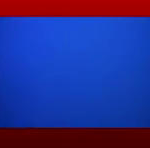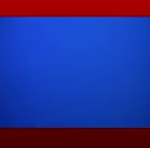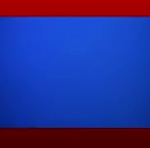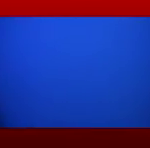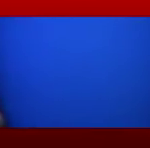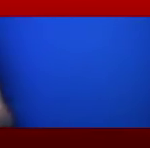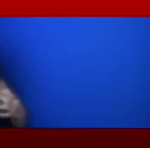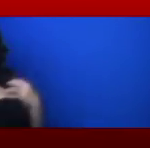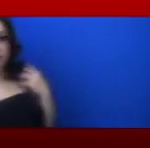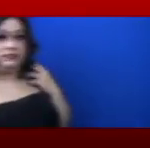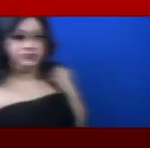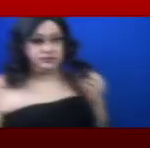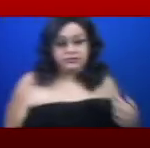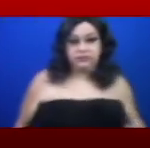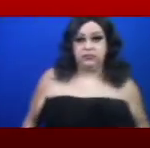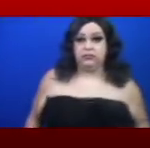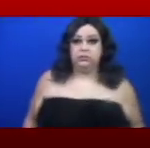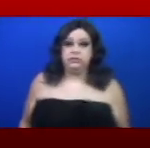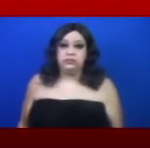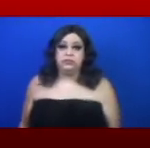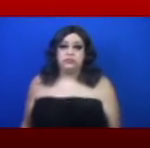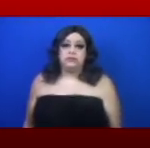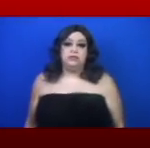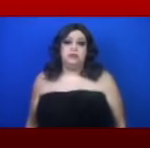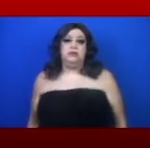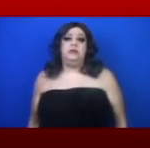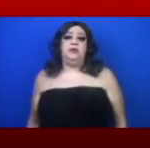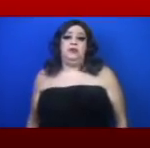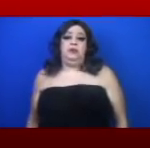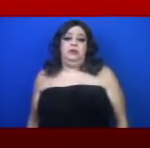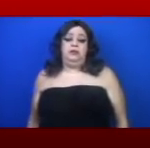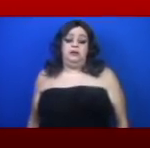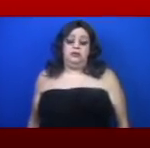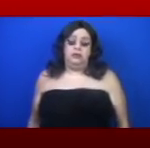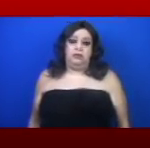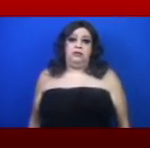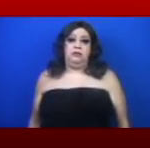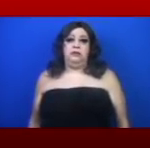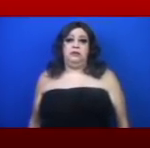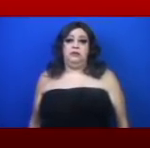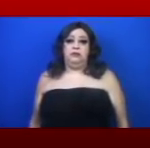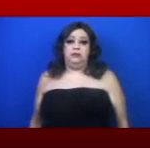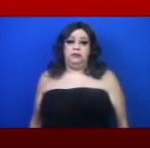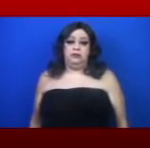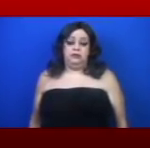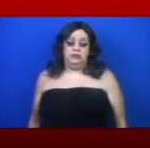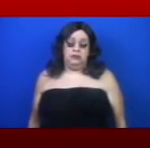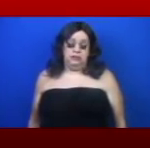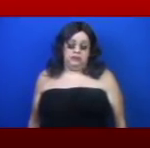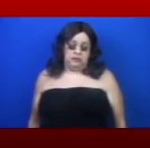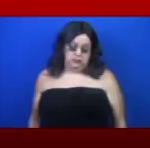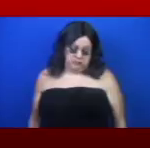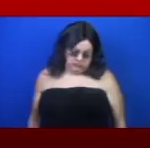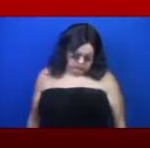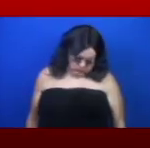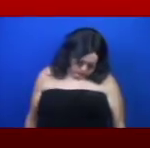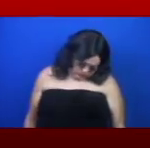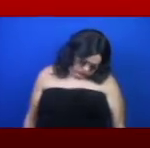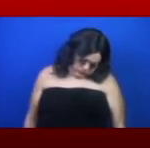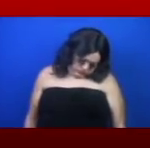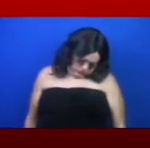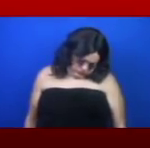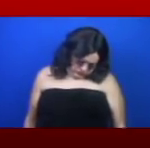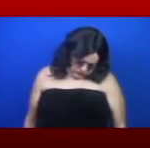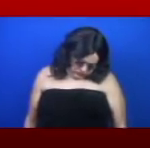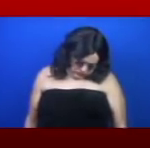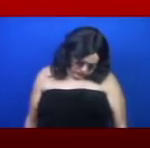A mãe quando sai de casa é uma mãe. Então o pai não é a mãe? A mãe não é... Me perdi aqui um pouquinho, me perdi